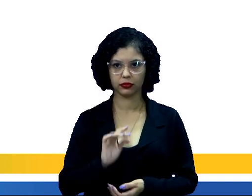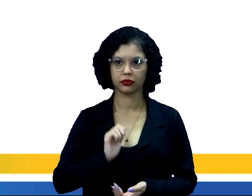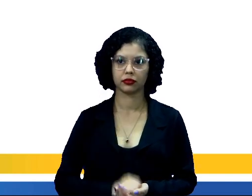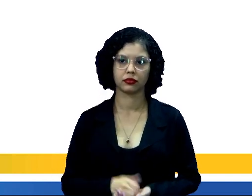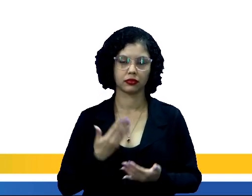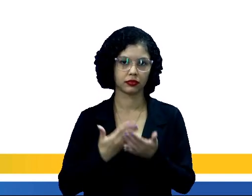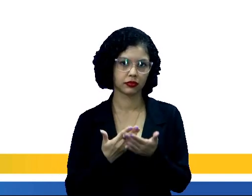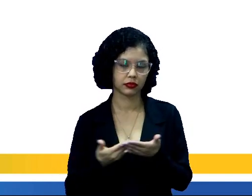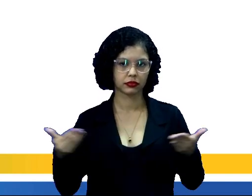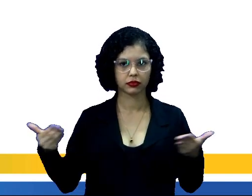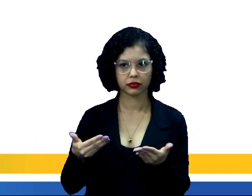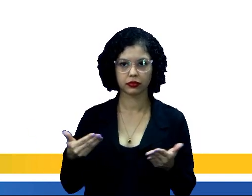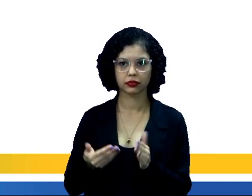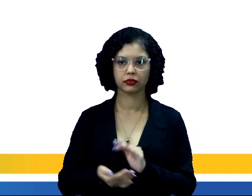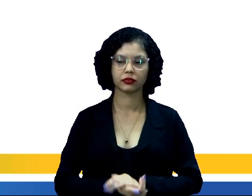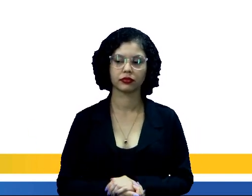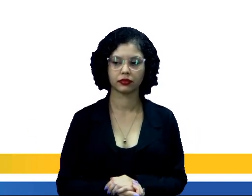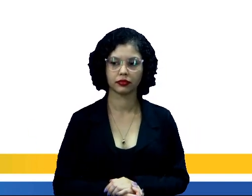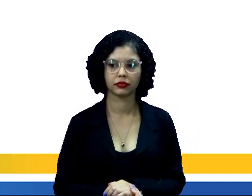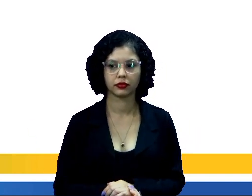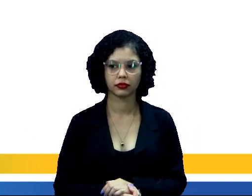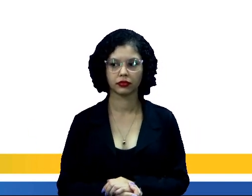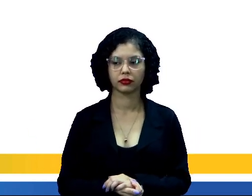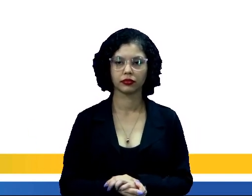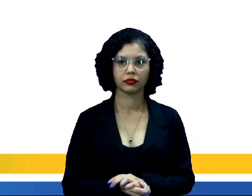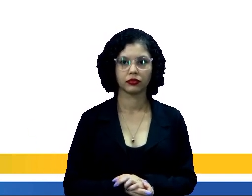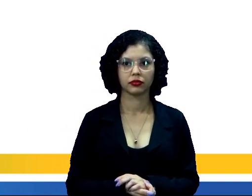deles na aula de hoje, ok?